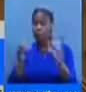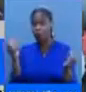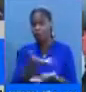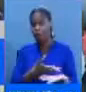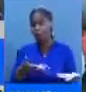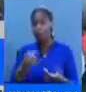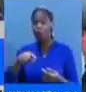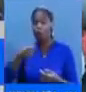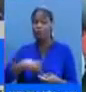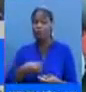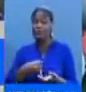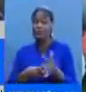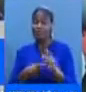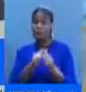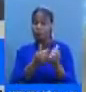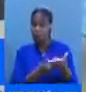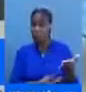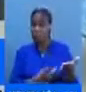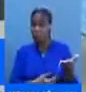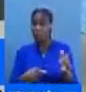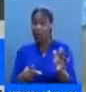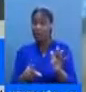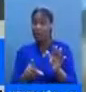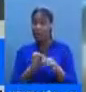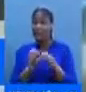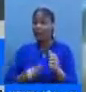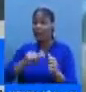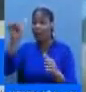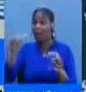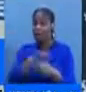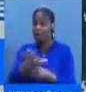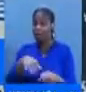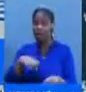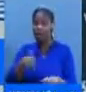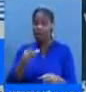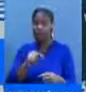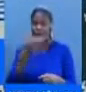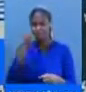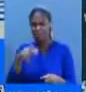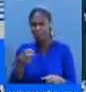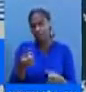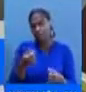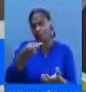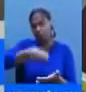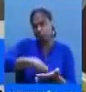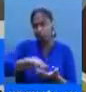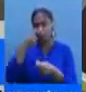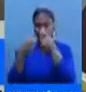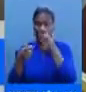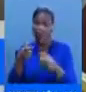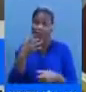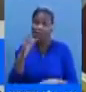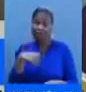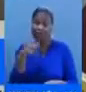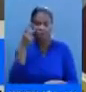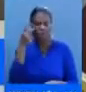outras preocupações, nomeadamente a documentação, a ligação aérea e marítima com o Cabo Verde, a pensão da reforma aos imigrantes cabo-verdianos em situação